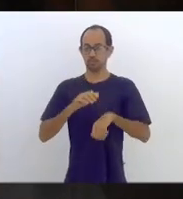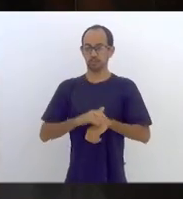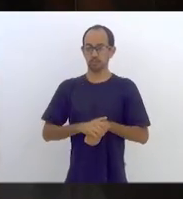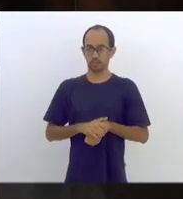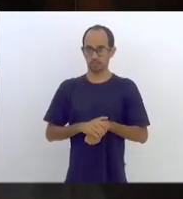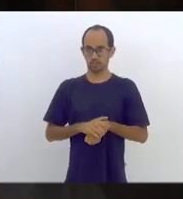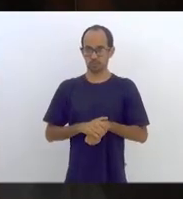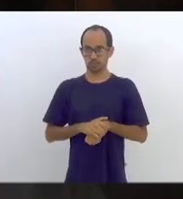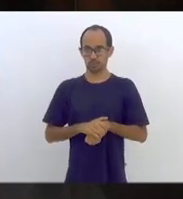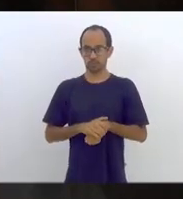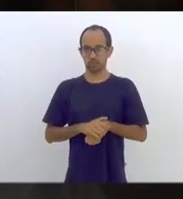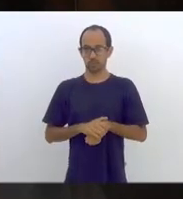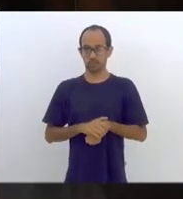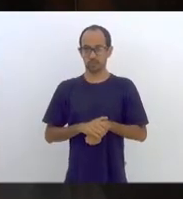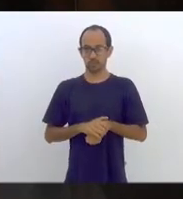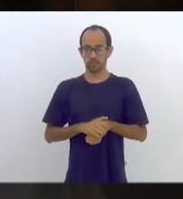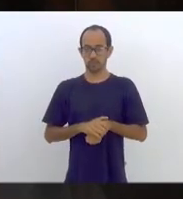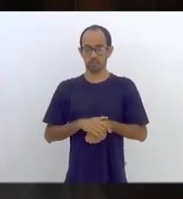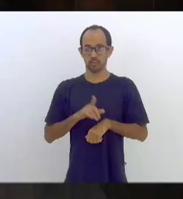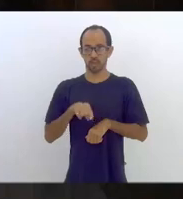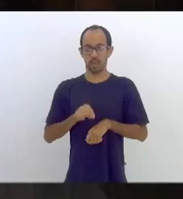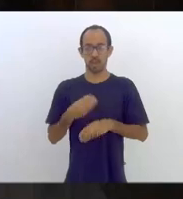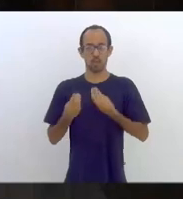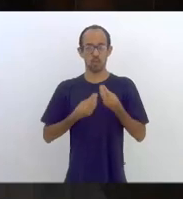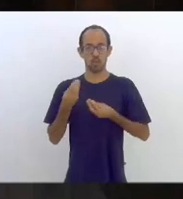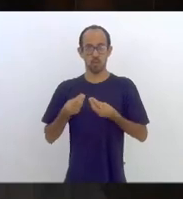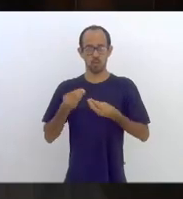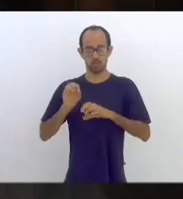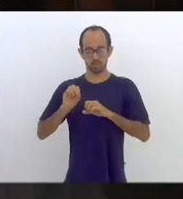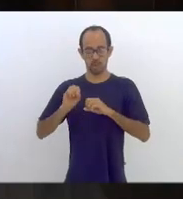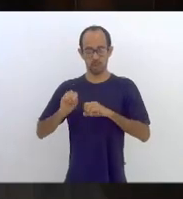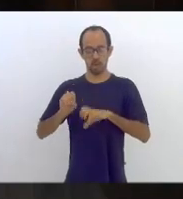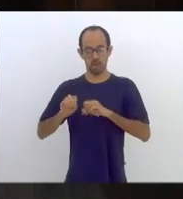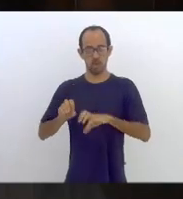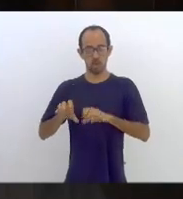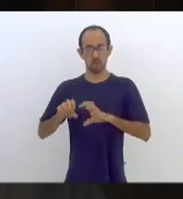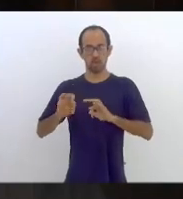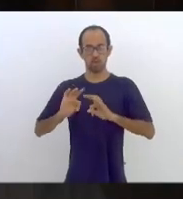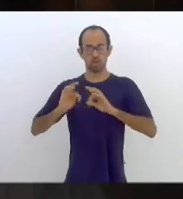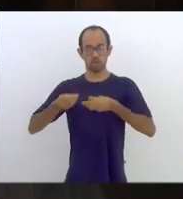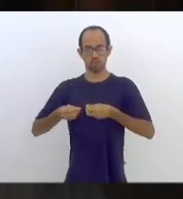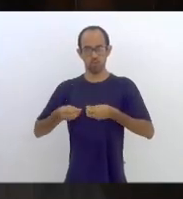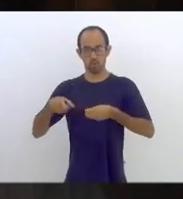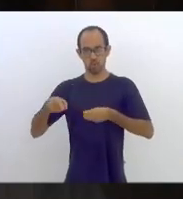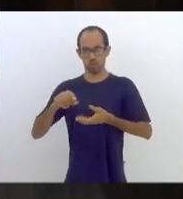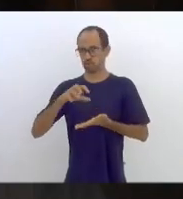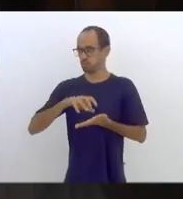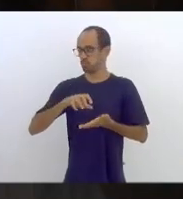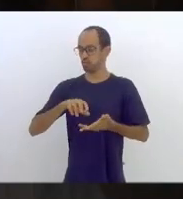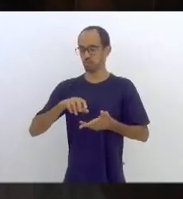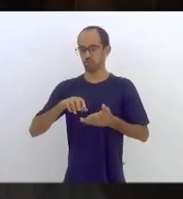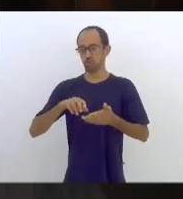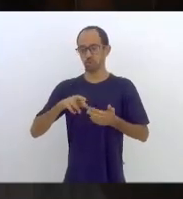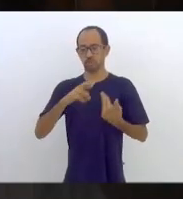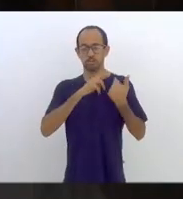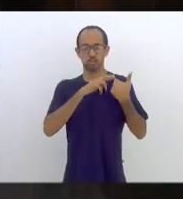aula como dá aula em todos os segmentos que ele faz parte